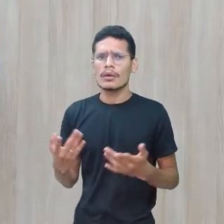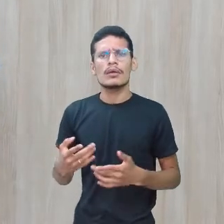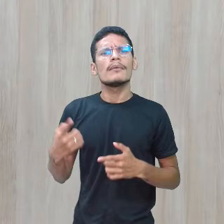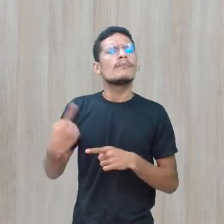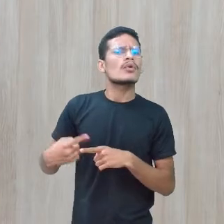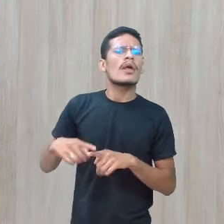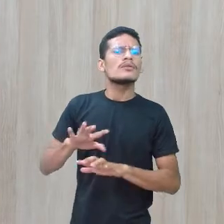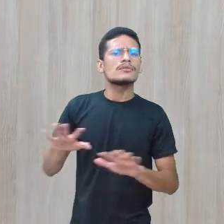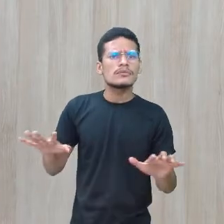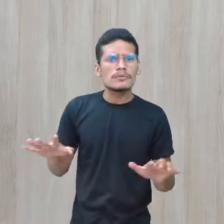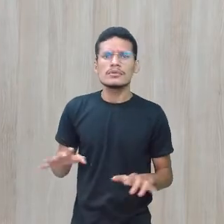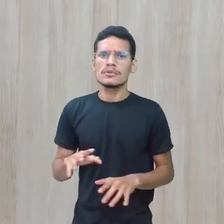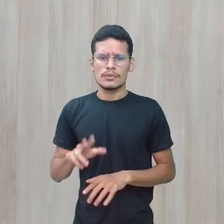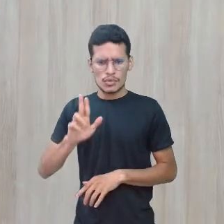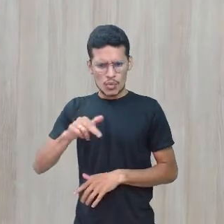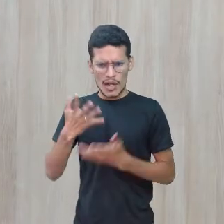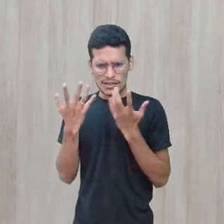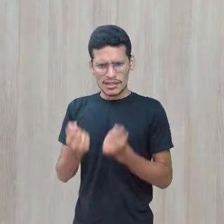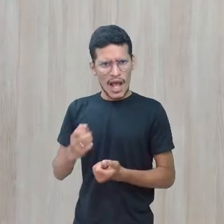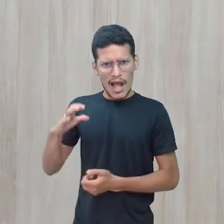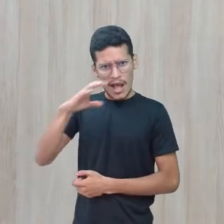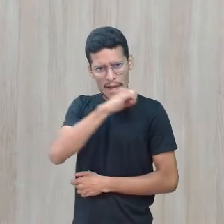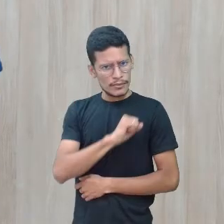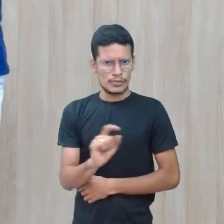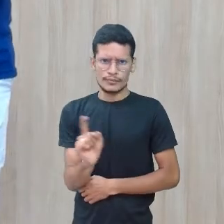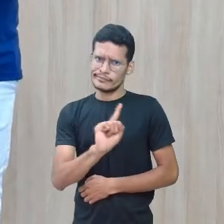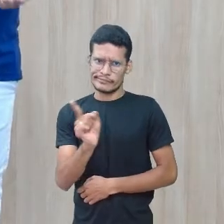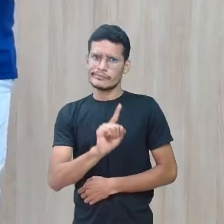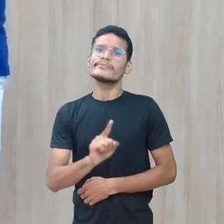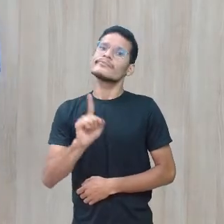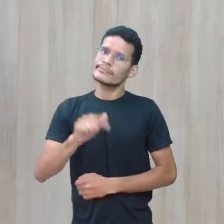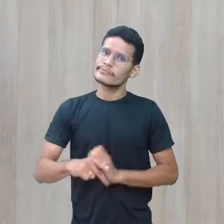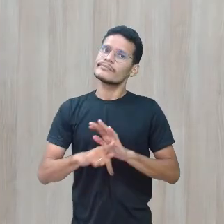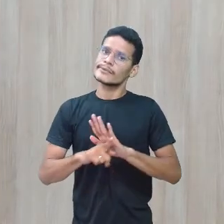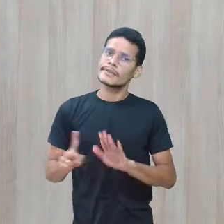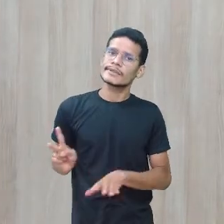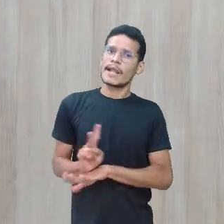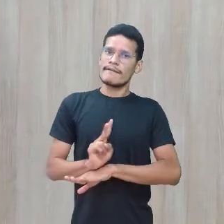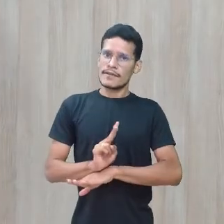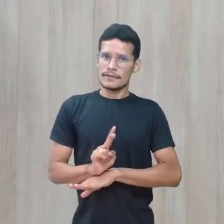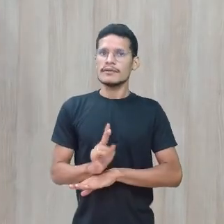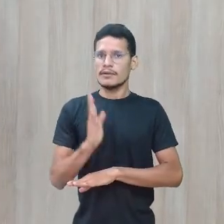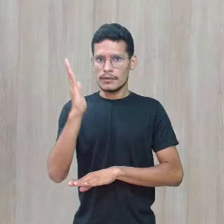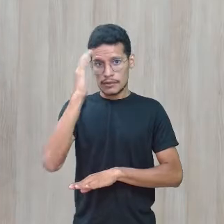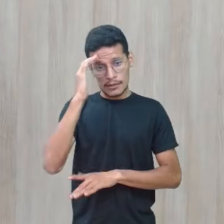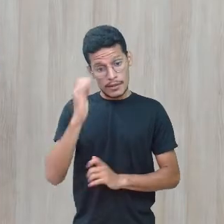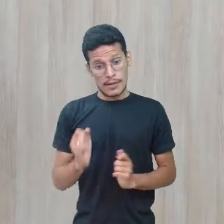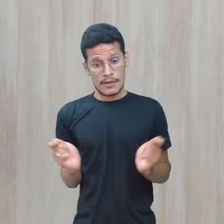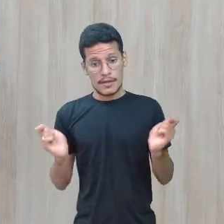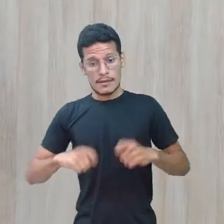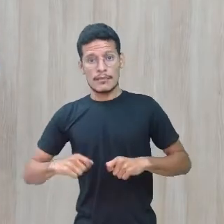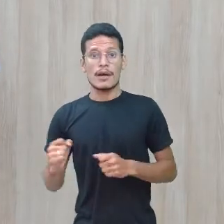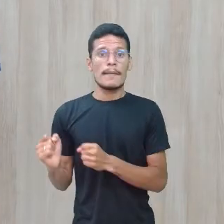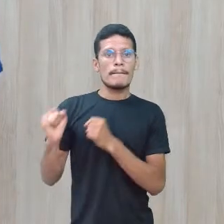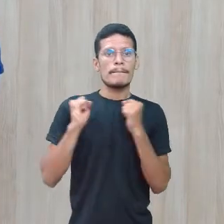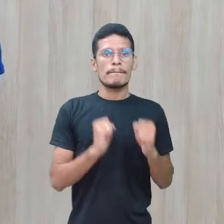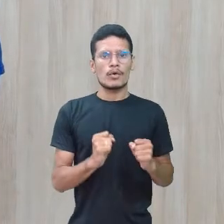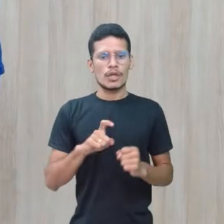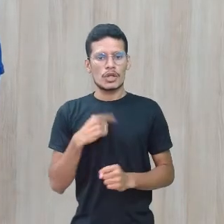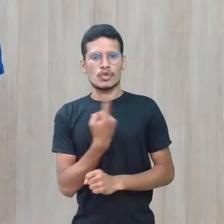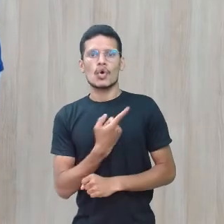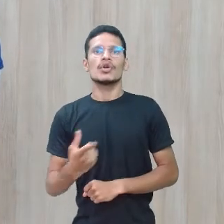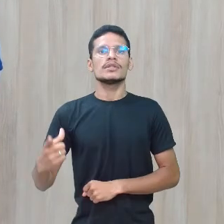assim. Nunca aceitar de imediato. Então, era isso que ele defendia. A capacidade, o poder que a